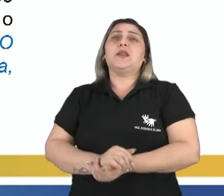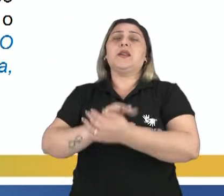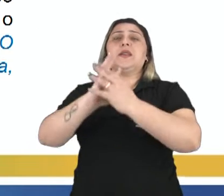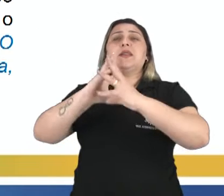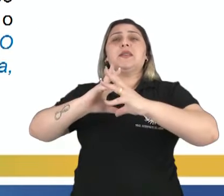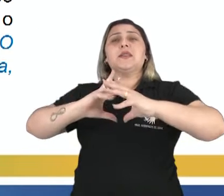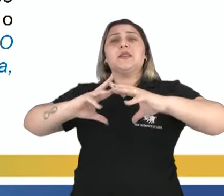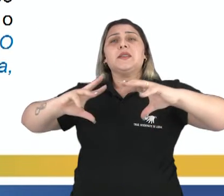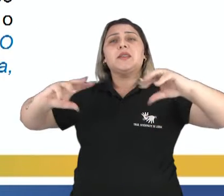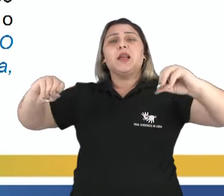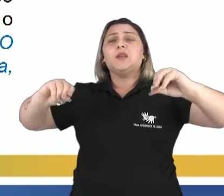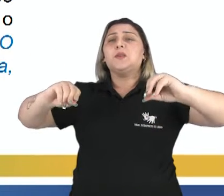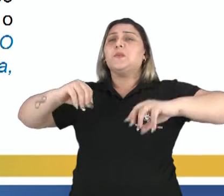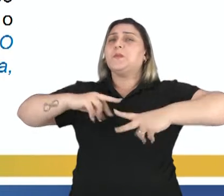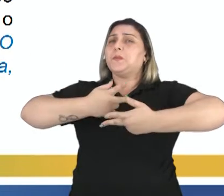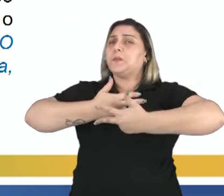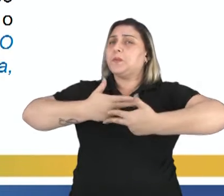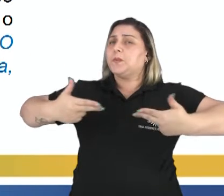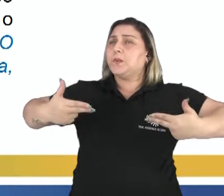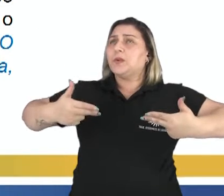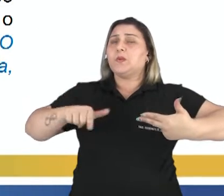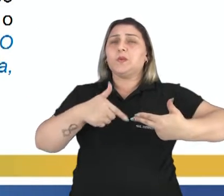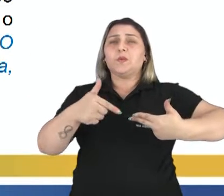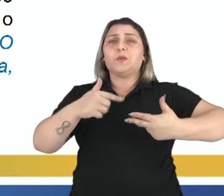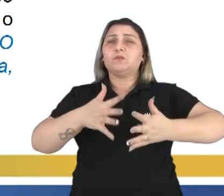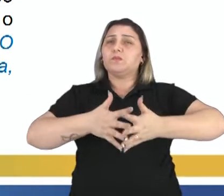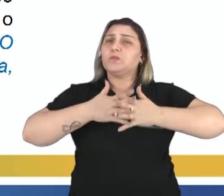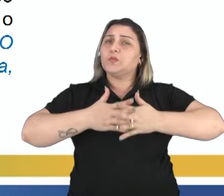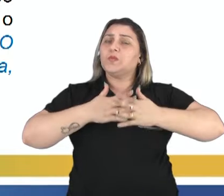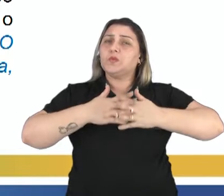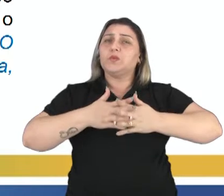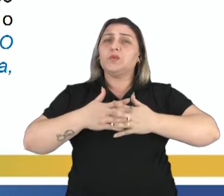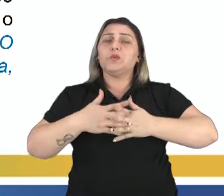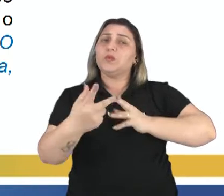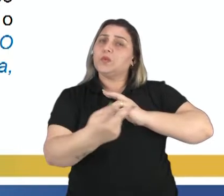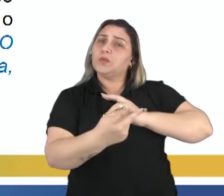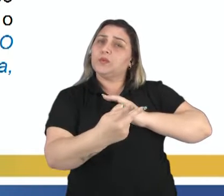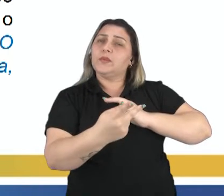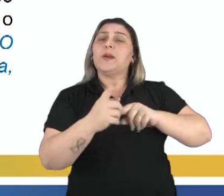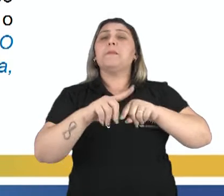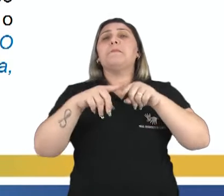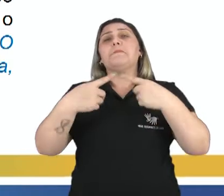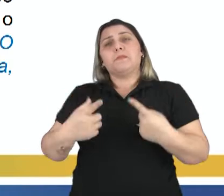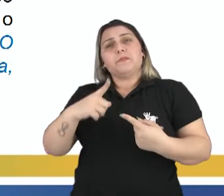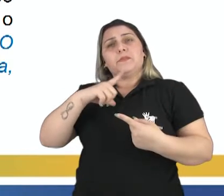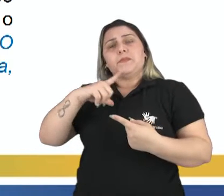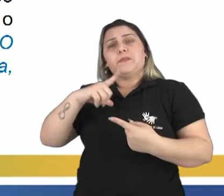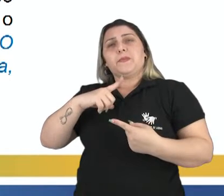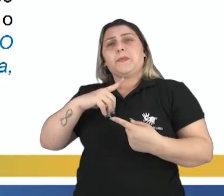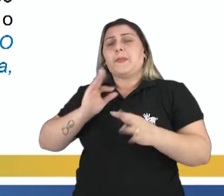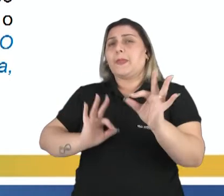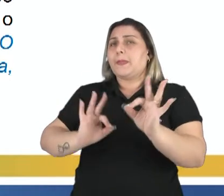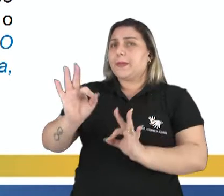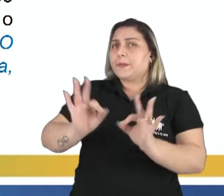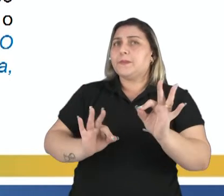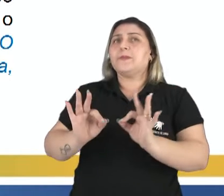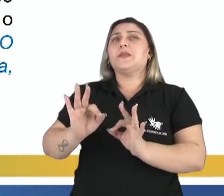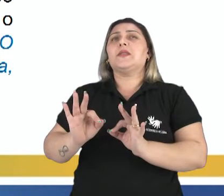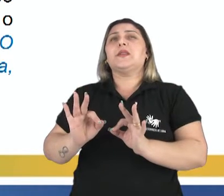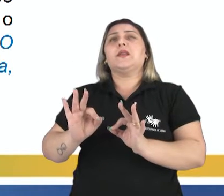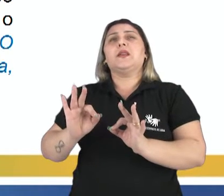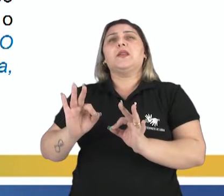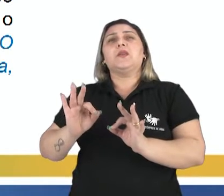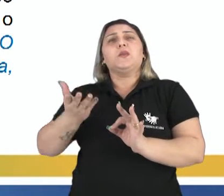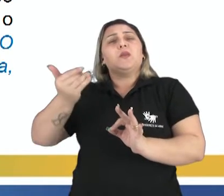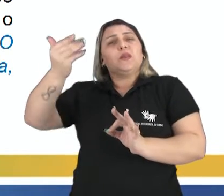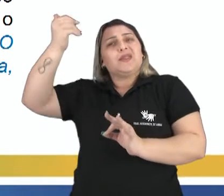sai do estado de coisas, não confundido com elas. Por outro lado, o acontecimento é de ordem aion, do